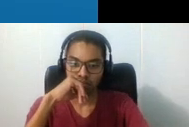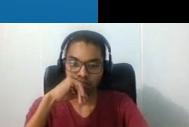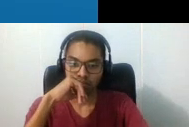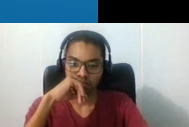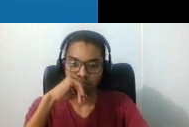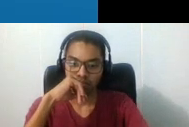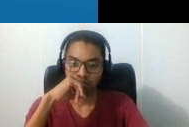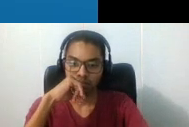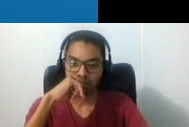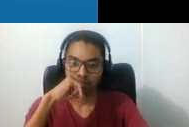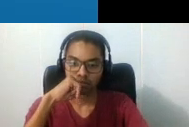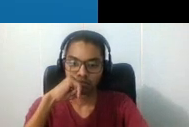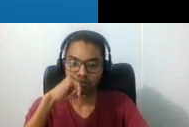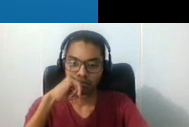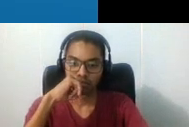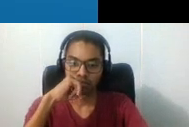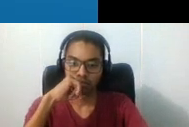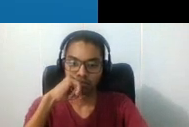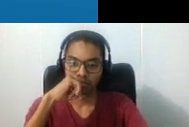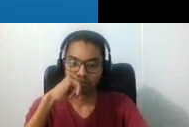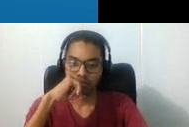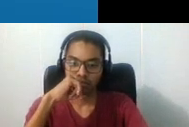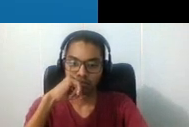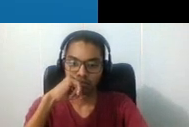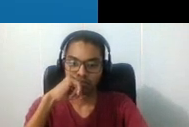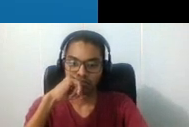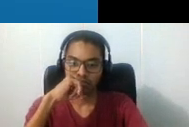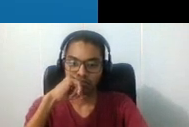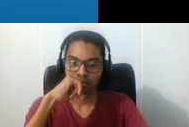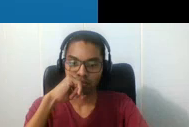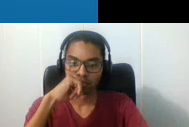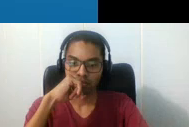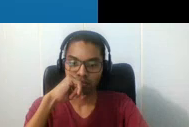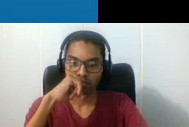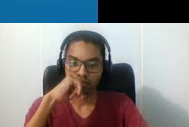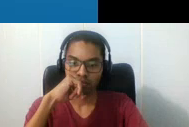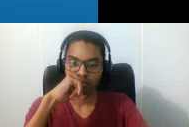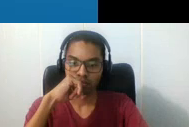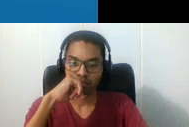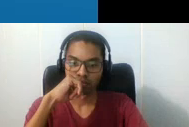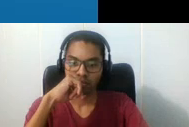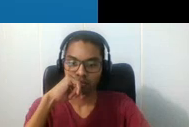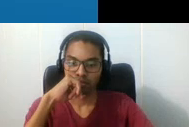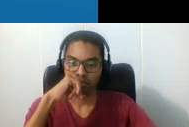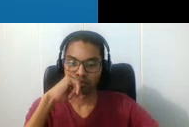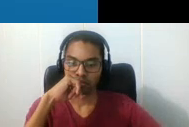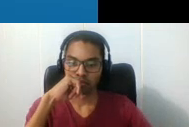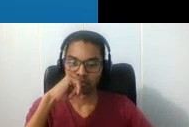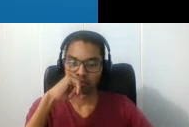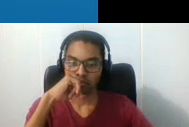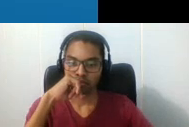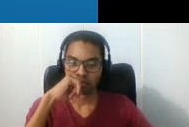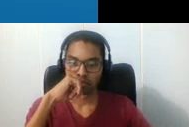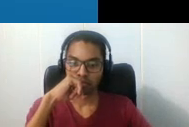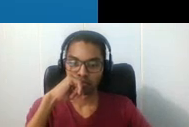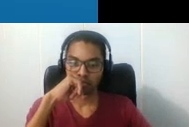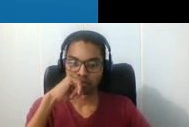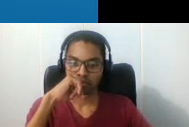7075 tem 7075 T6, ele tem propriedades mais altas do que o